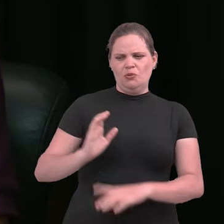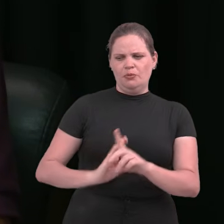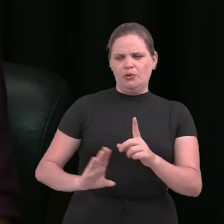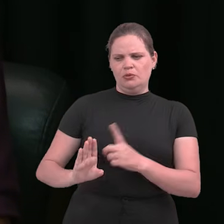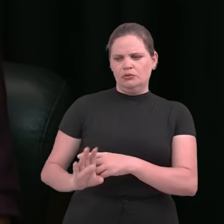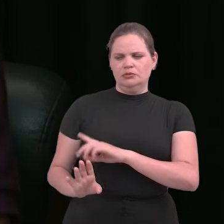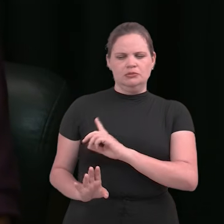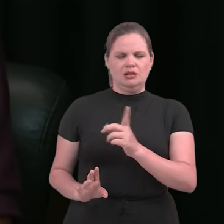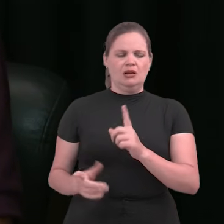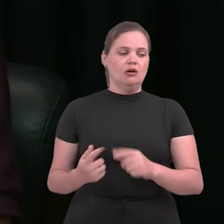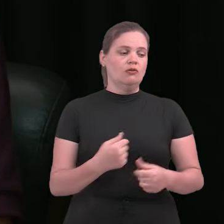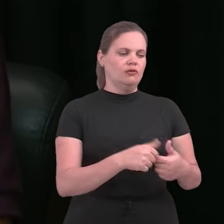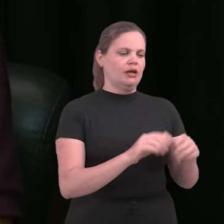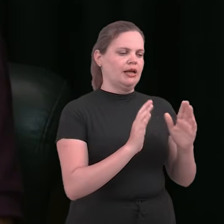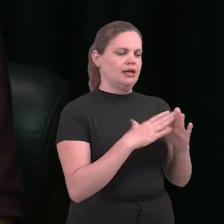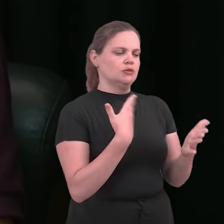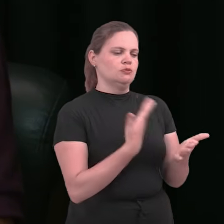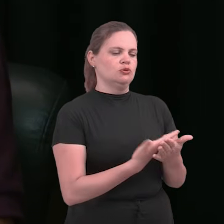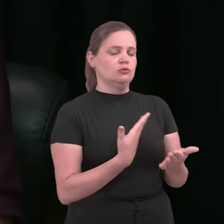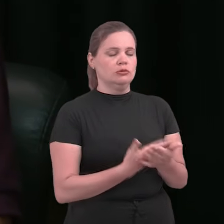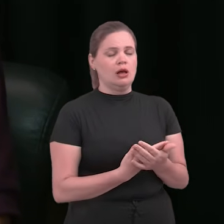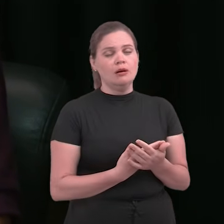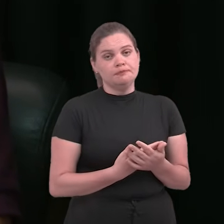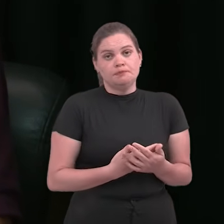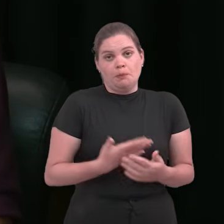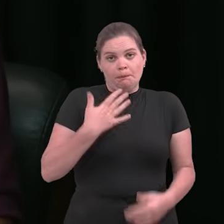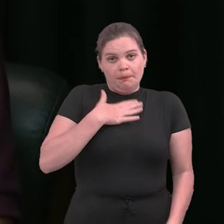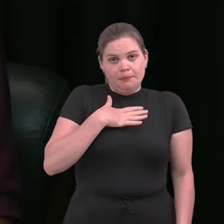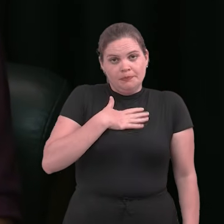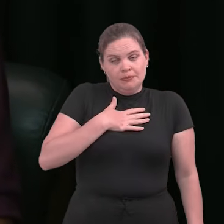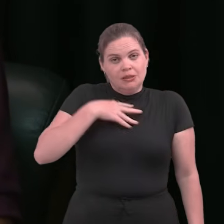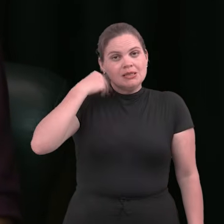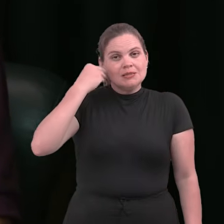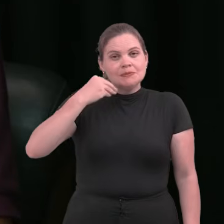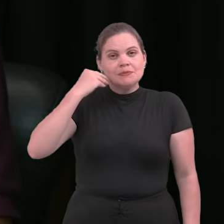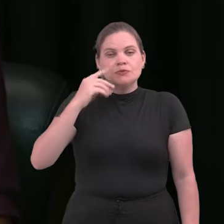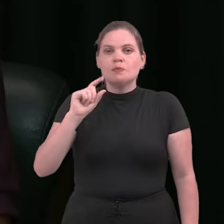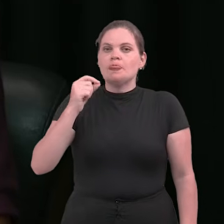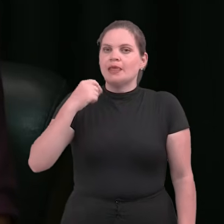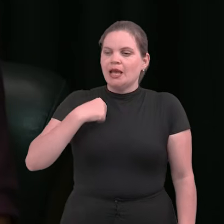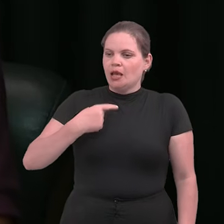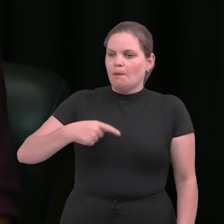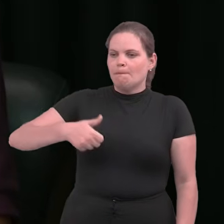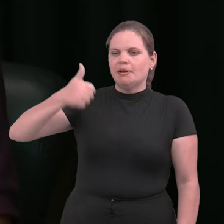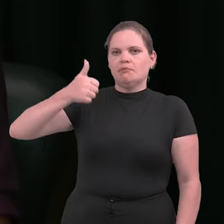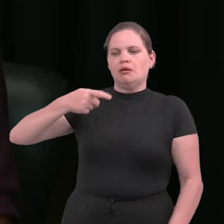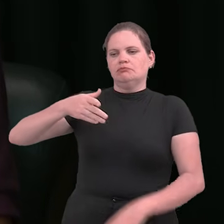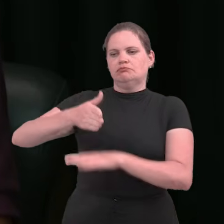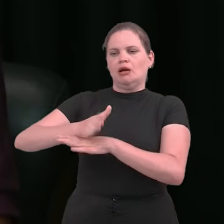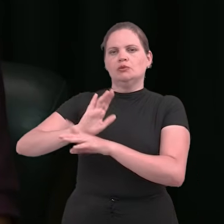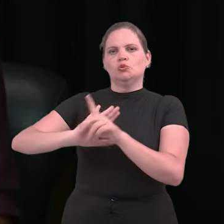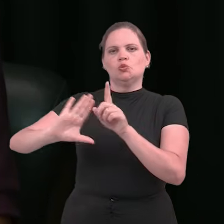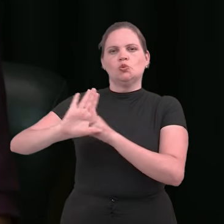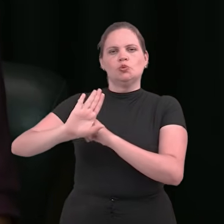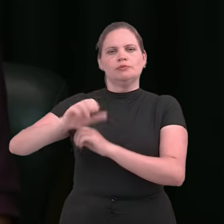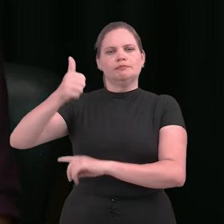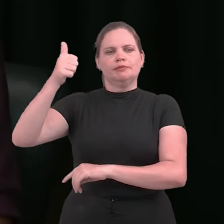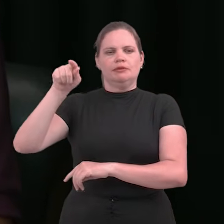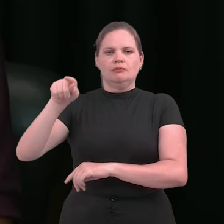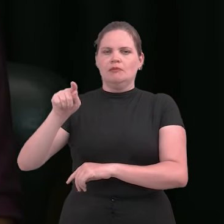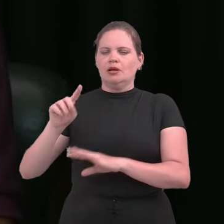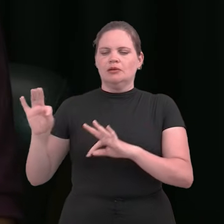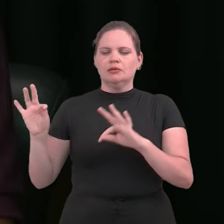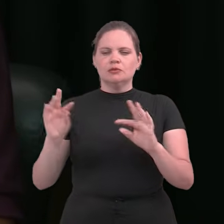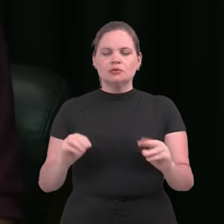estudar. E para mim, a minha experiência é que eu buscando em primeiro lugar o reino de Deus,